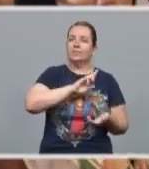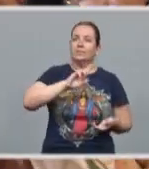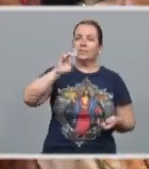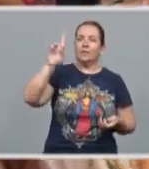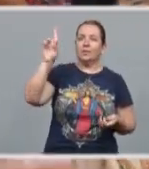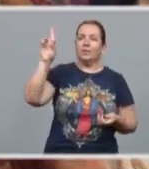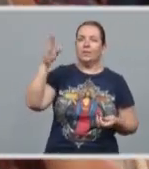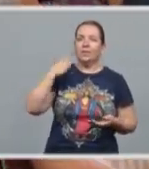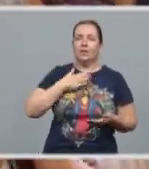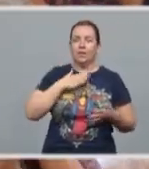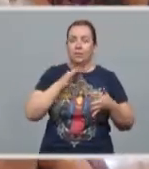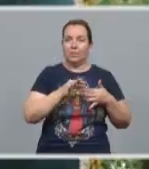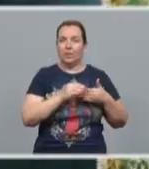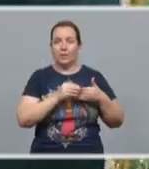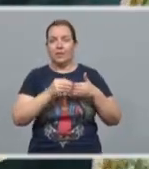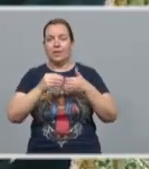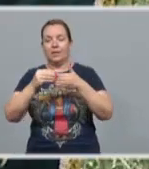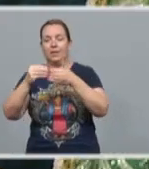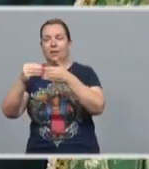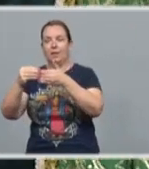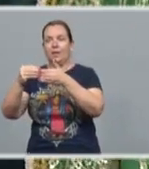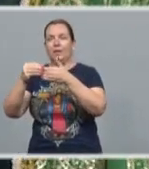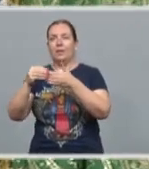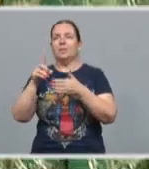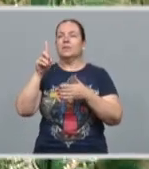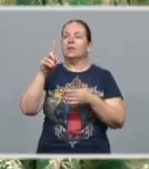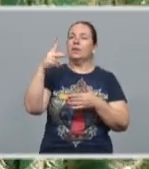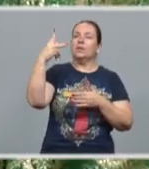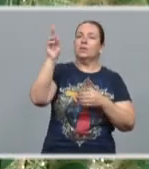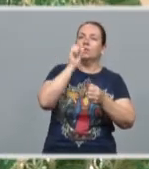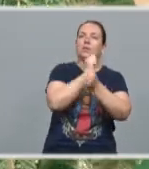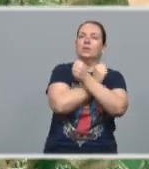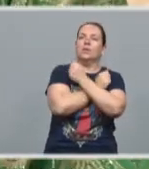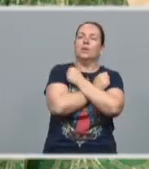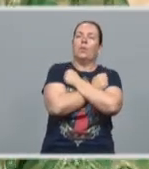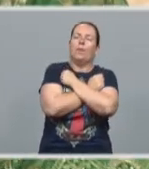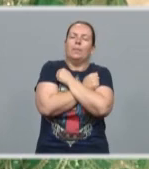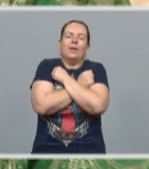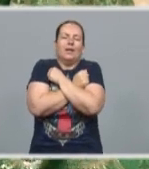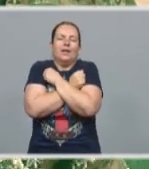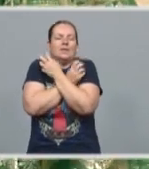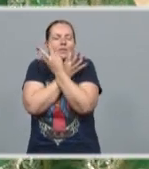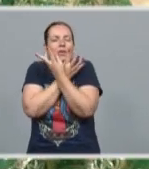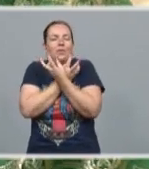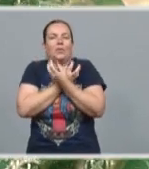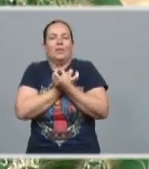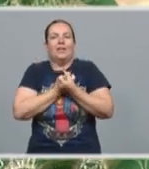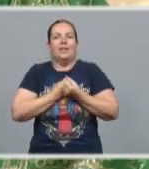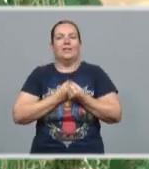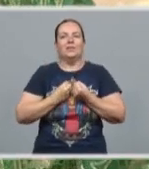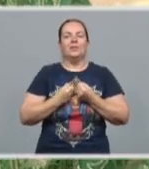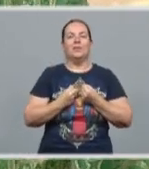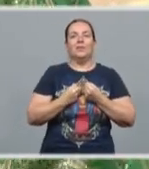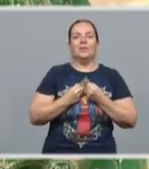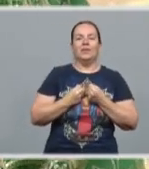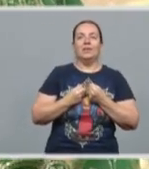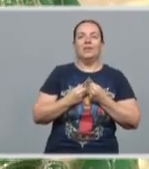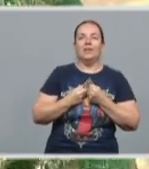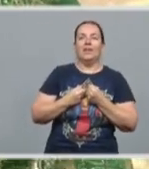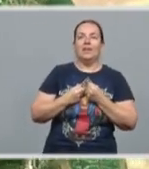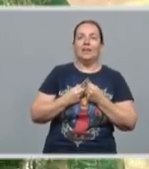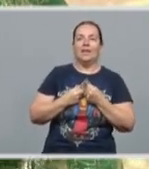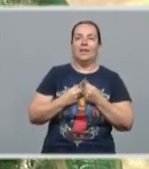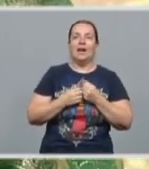Senhor, envia-me para ser o seu abraço acolhedor.